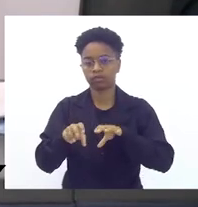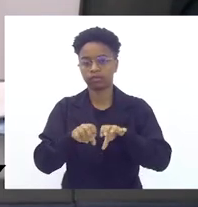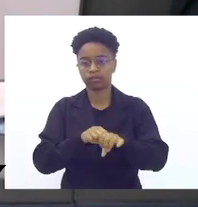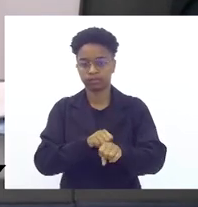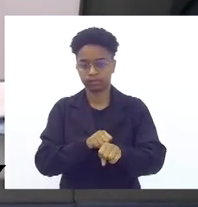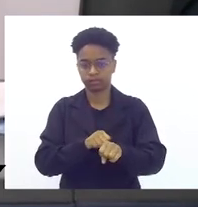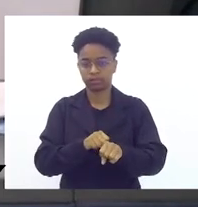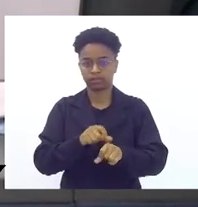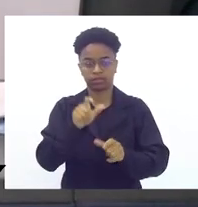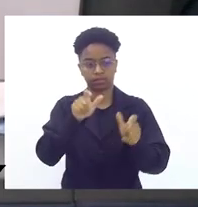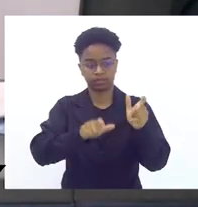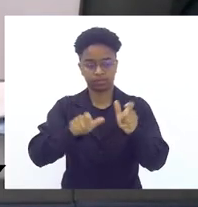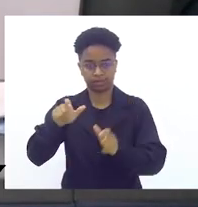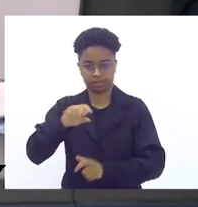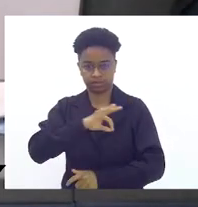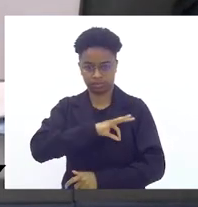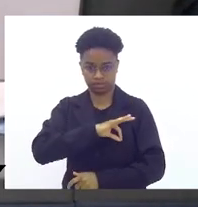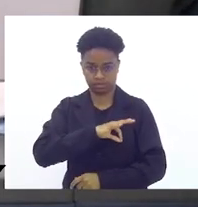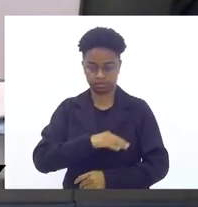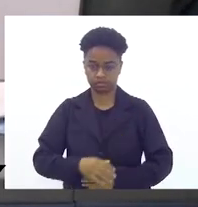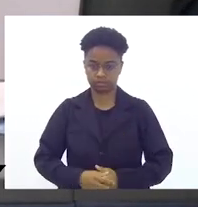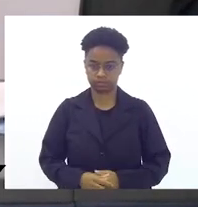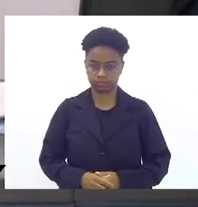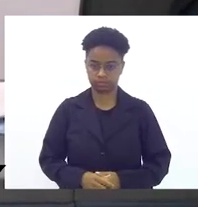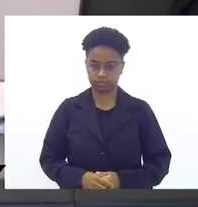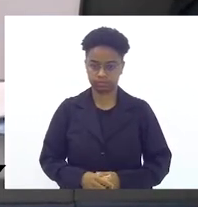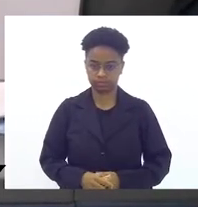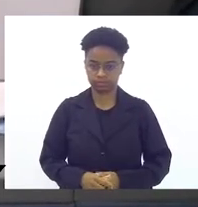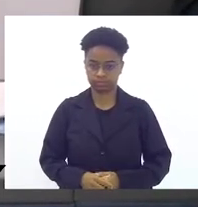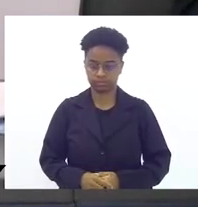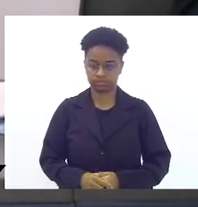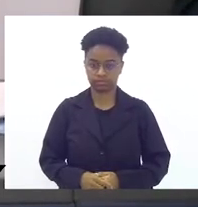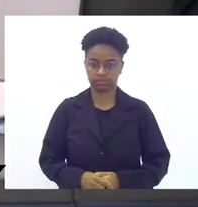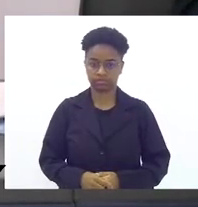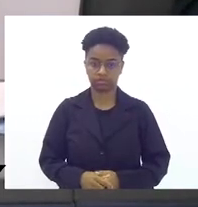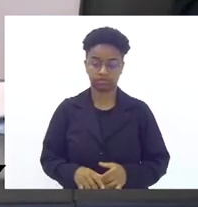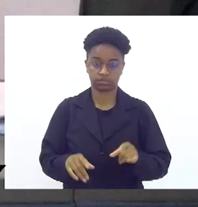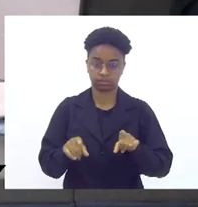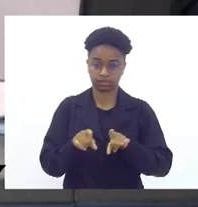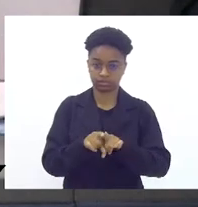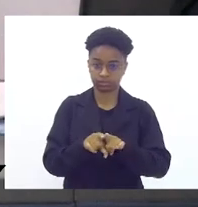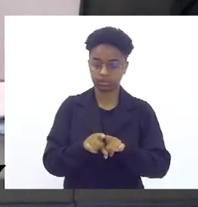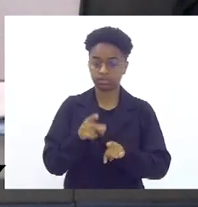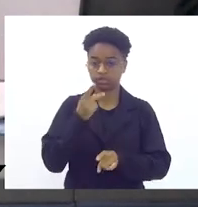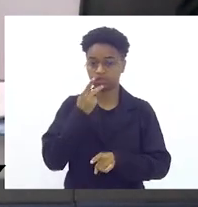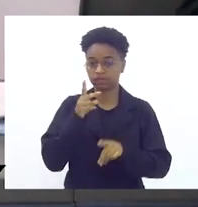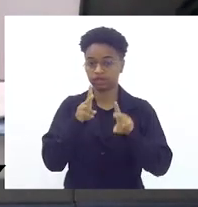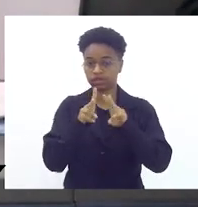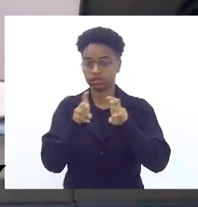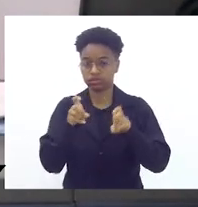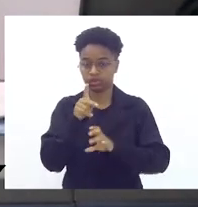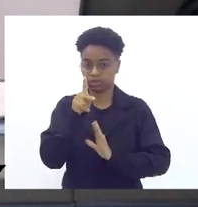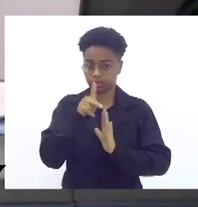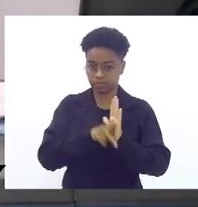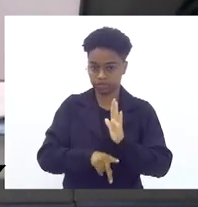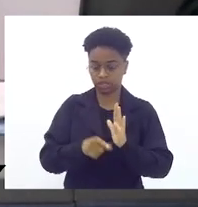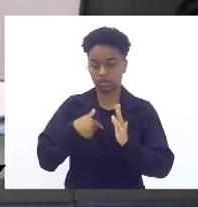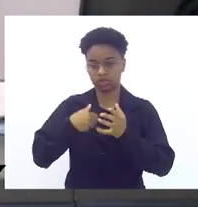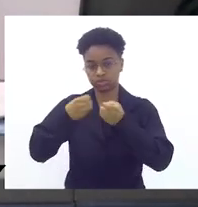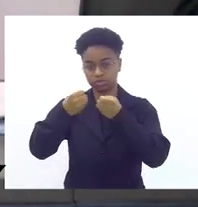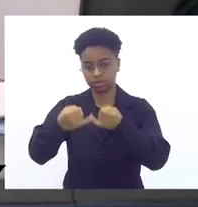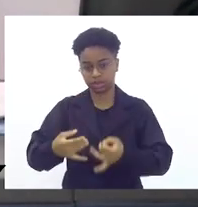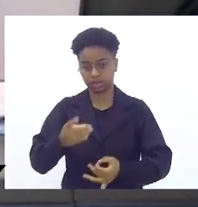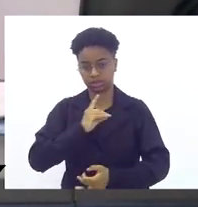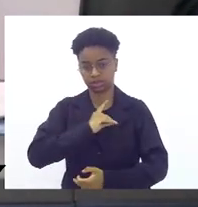dos nossos policiais também falamos sobre o projeto também expliquei para o